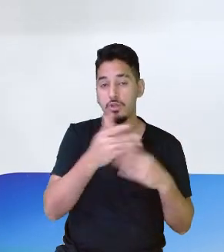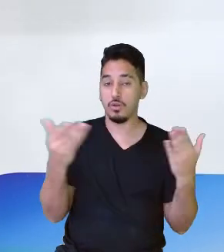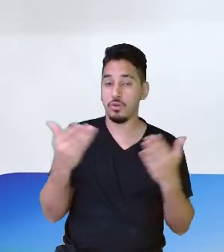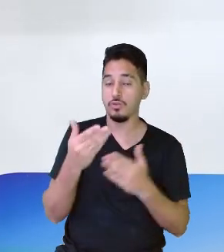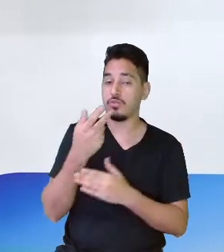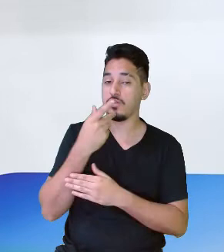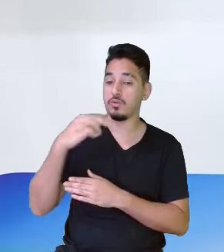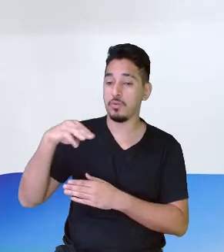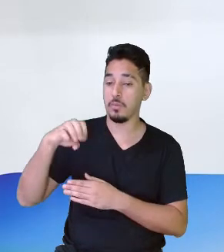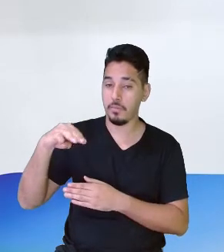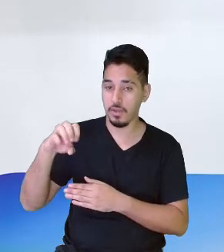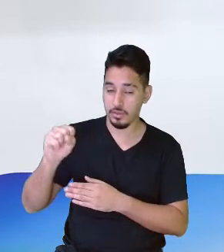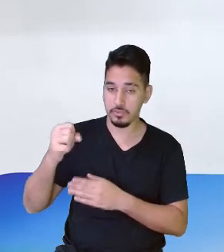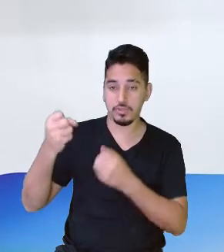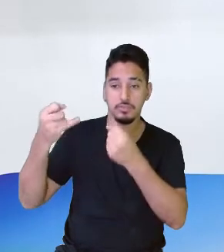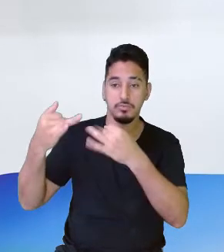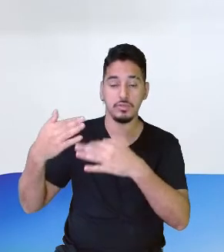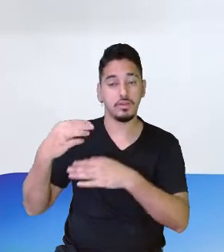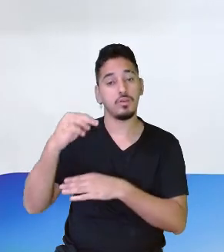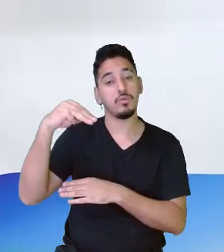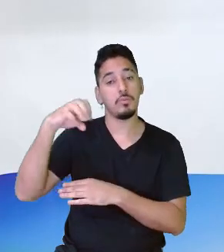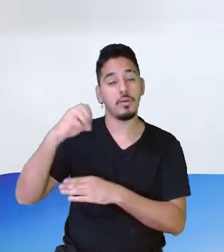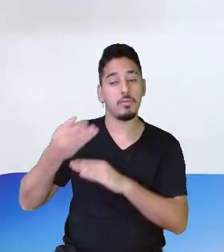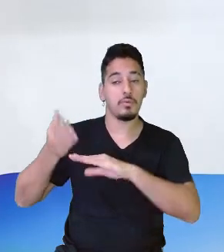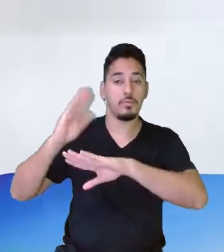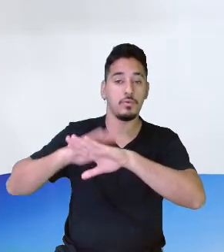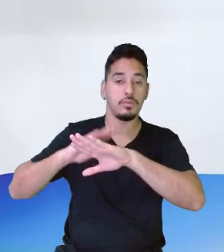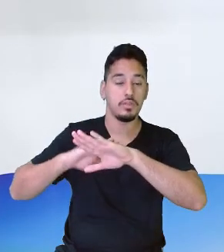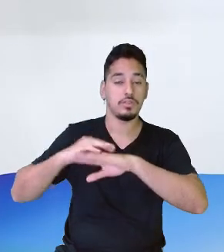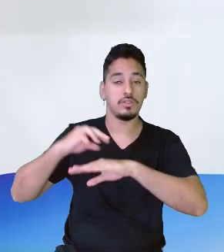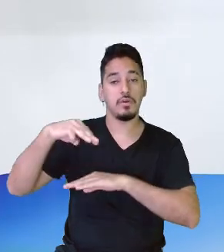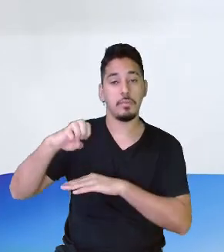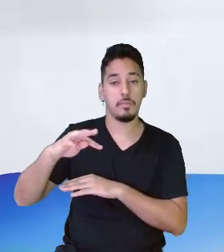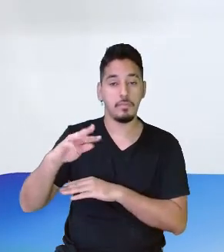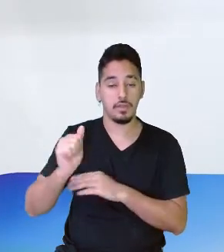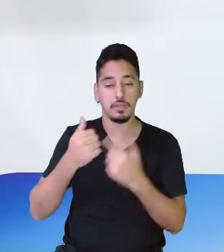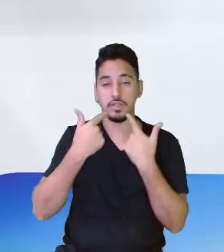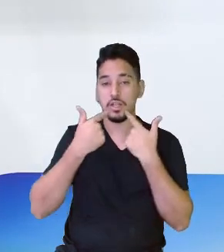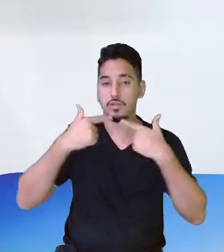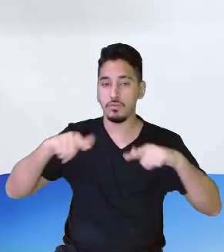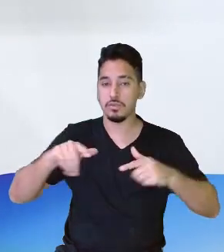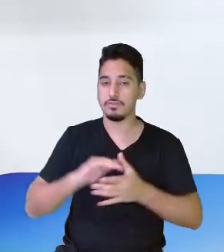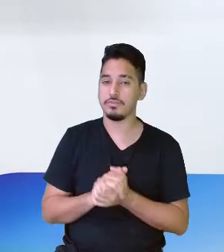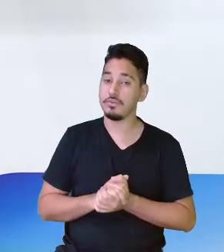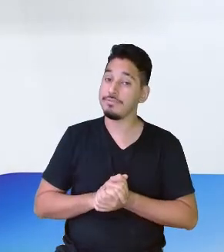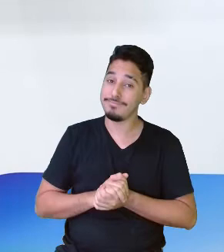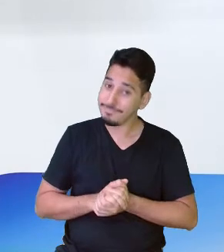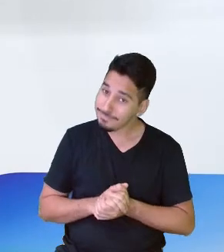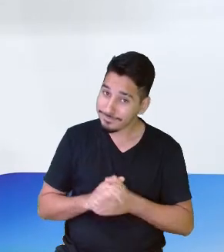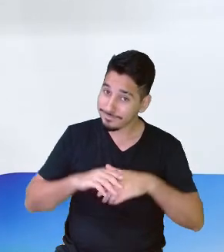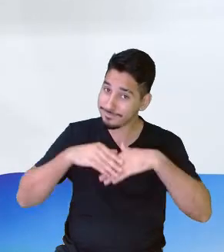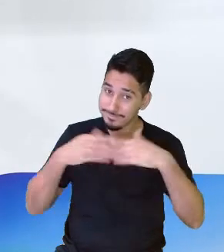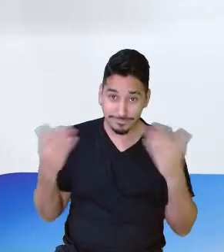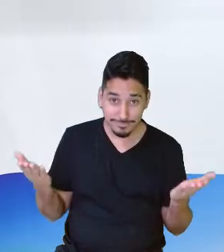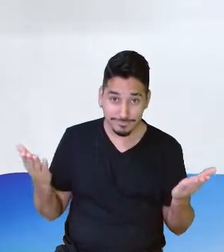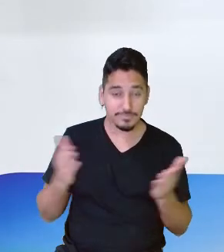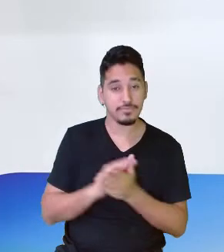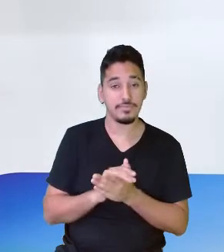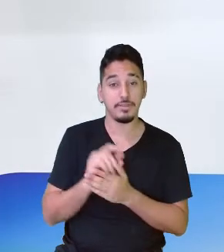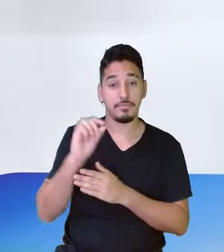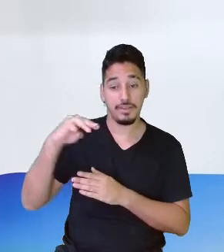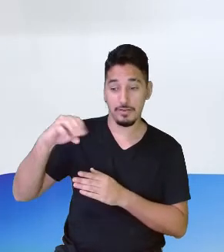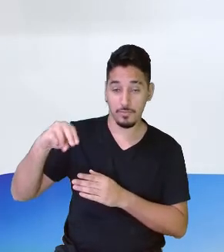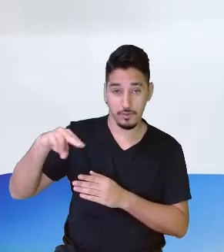meme explicando um pouco do meme. Então é uma metalinguagem, tá? Então veja, para Mônica, esse meme não faz o menor